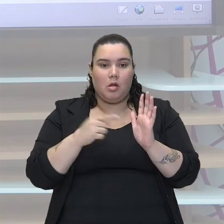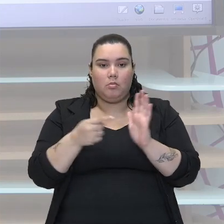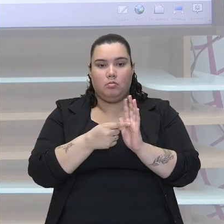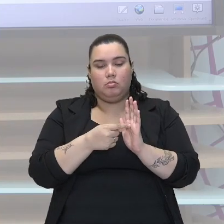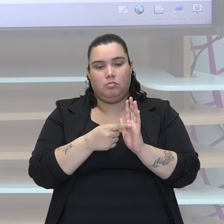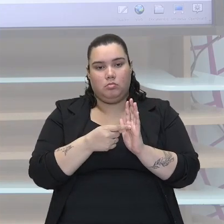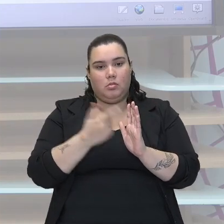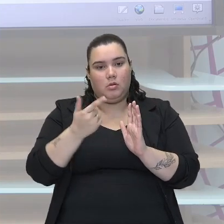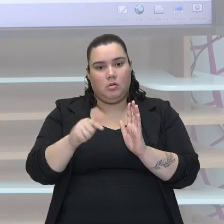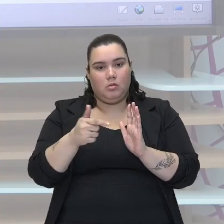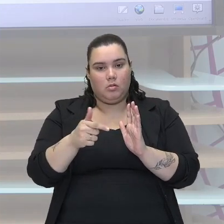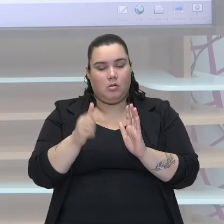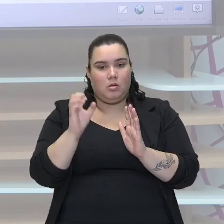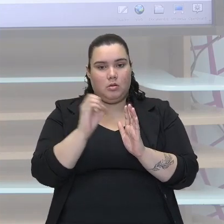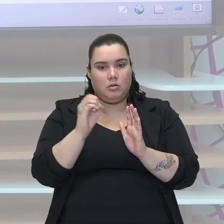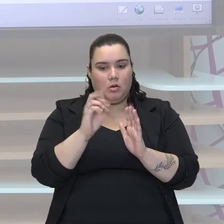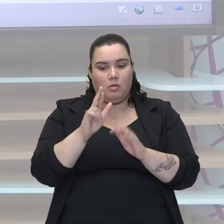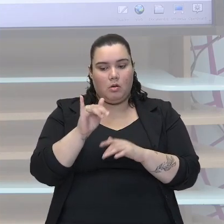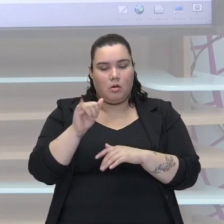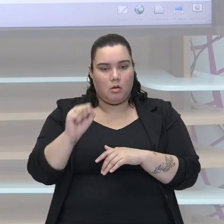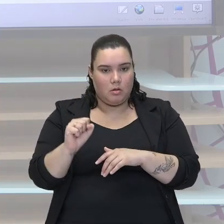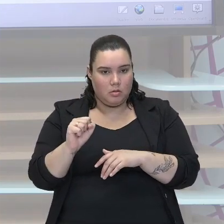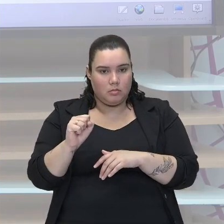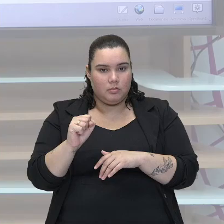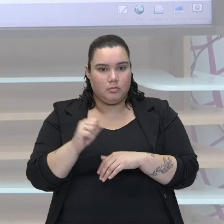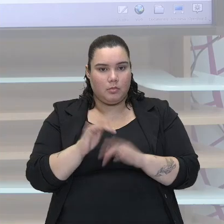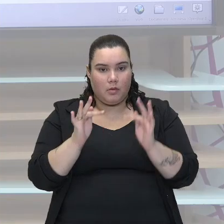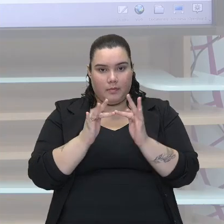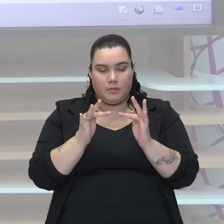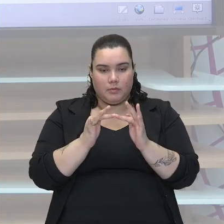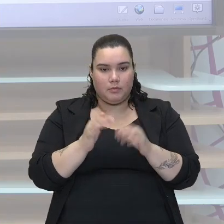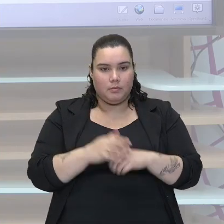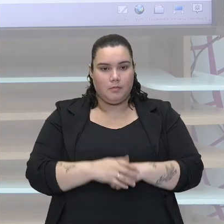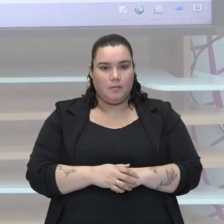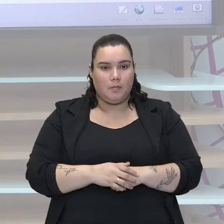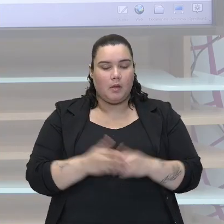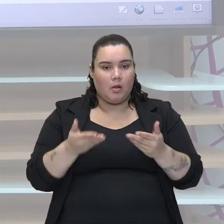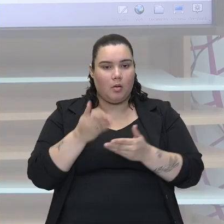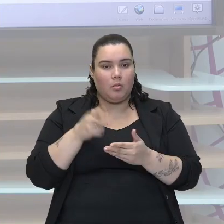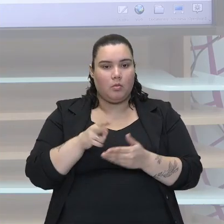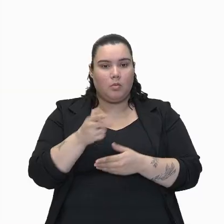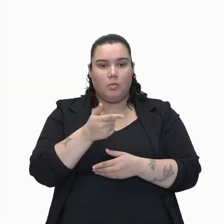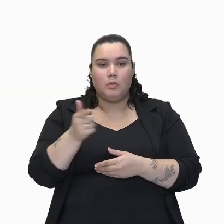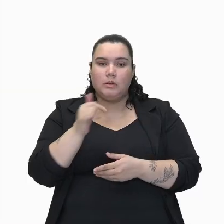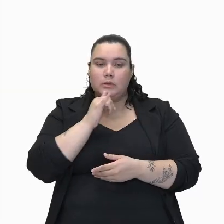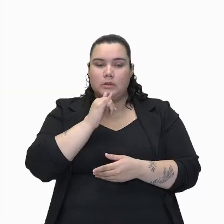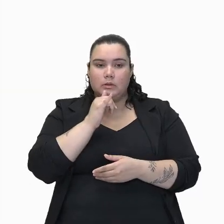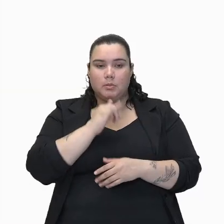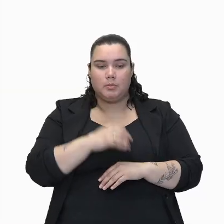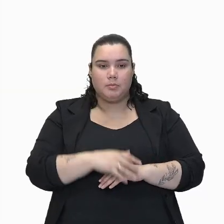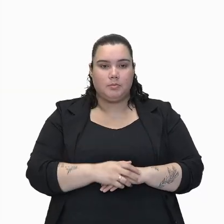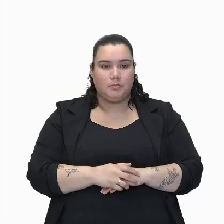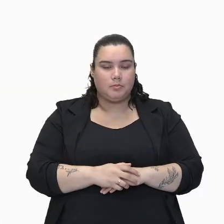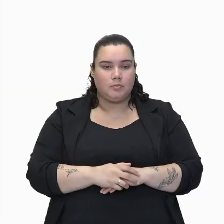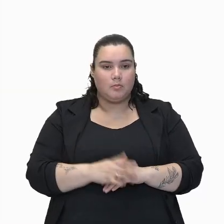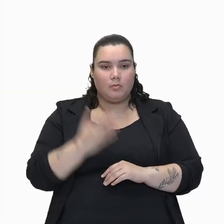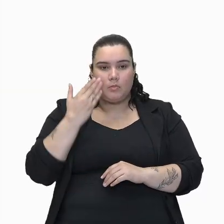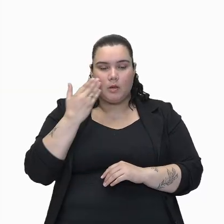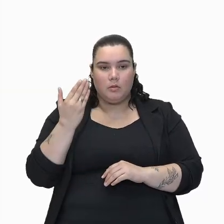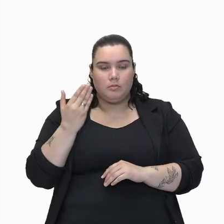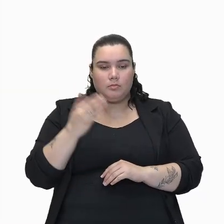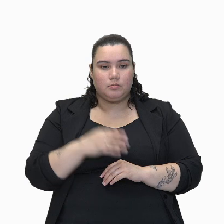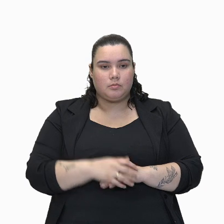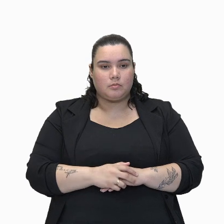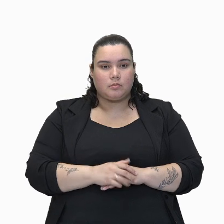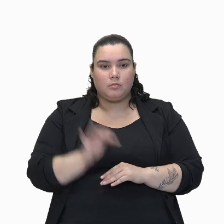opção. Não existem zeros reais para essa função. Agora, vamos continuar vendo outros exemplos. Temos aqui